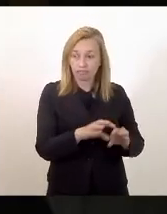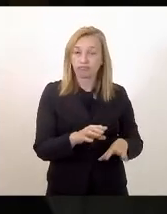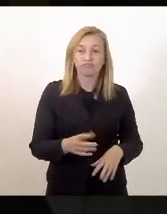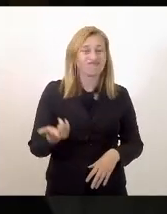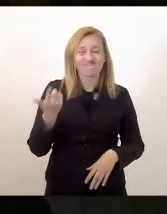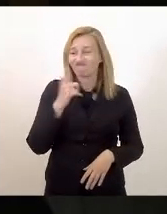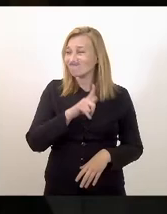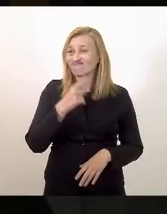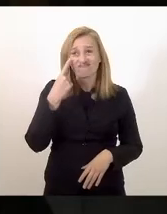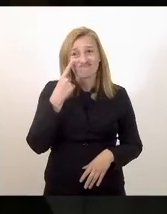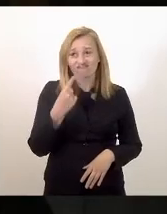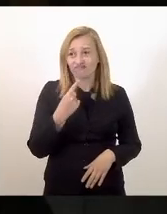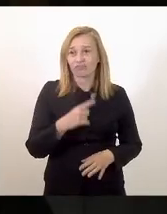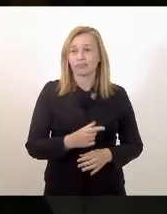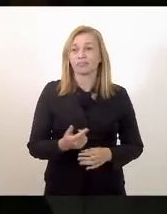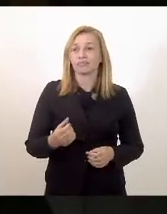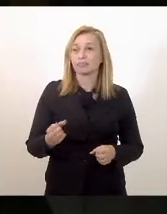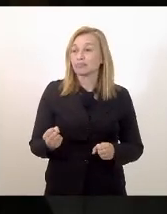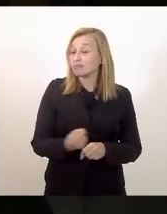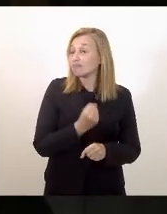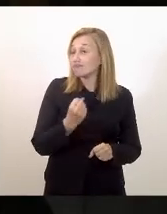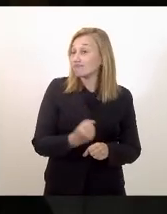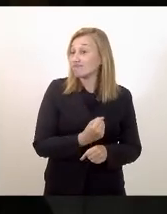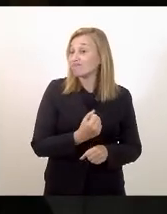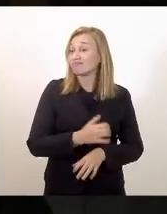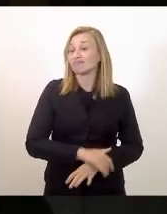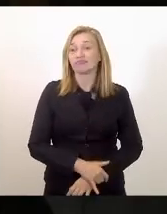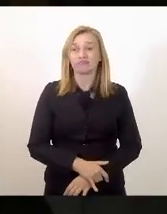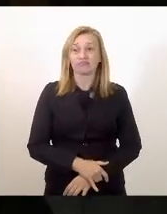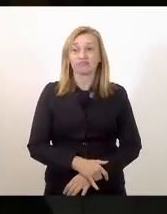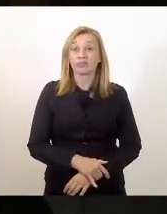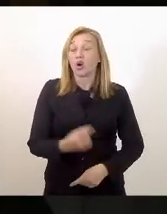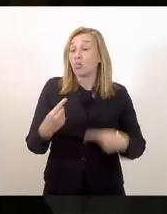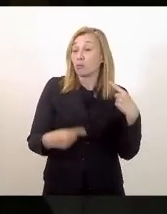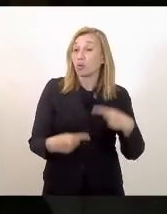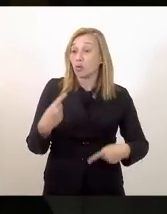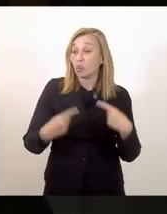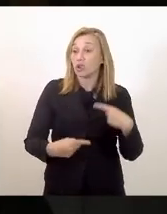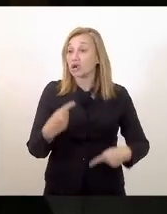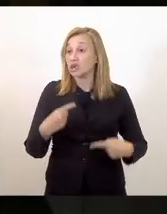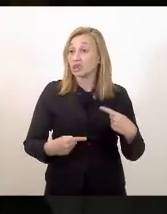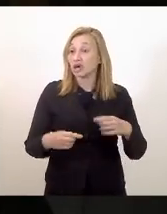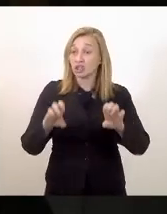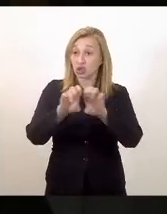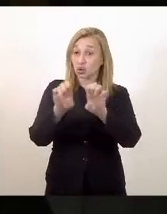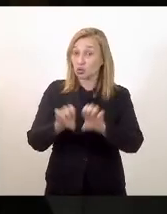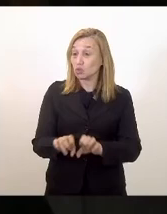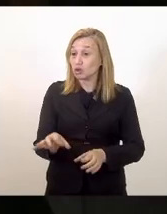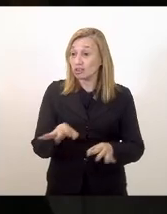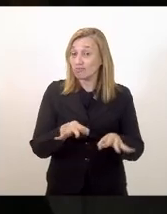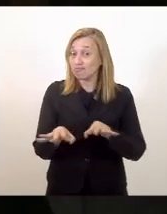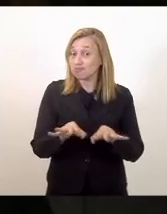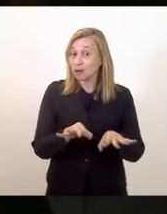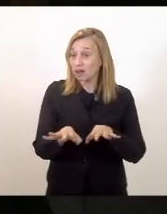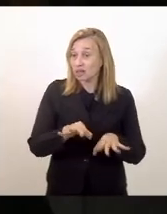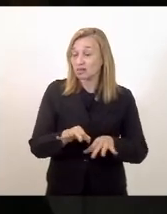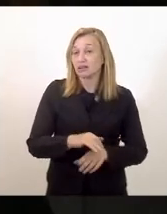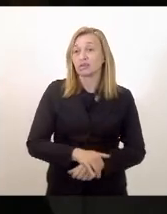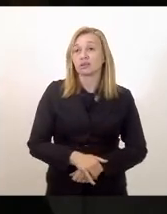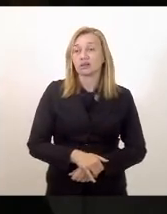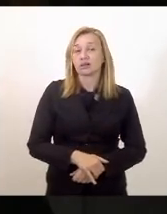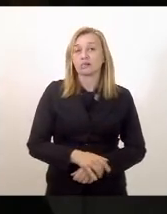conseguiu enxergar a construção de uma política estruturante bem planejada